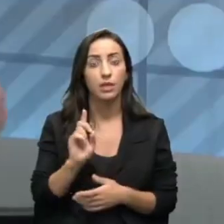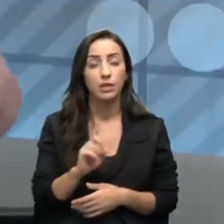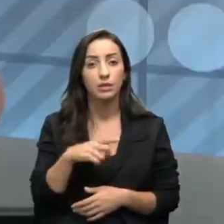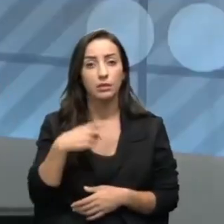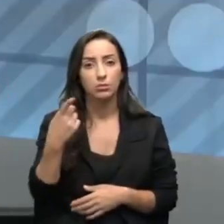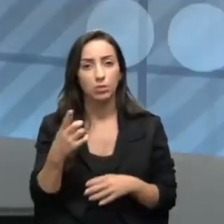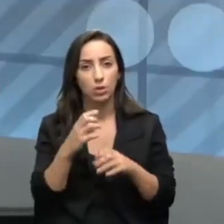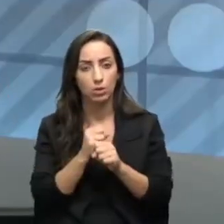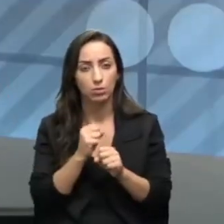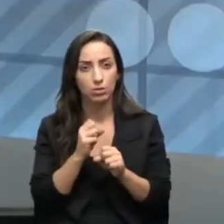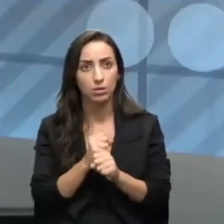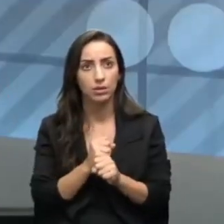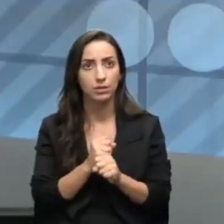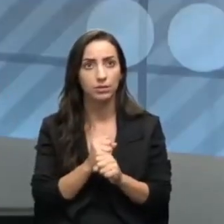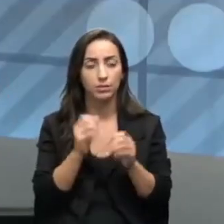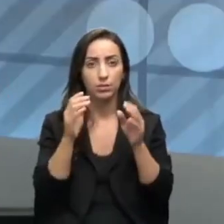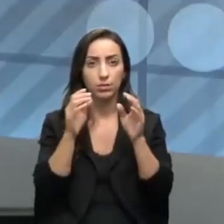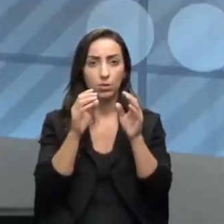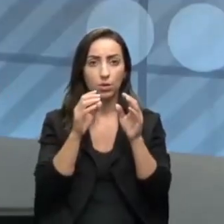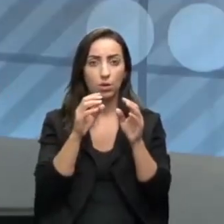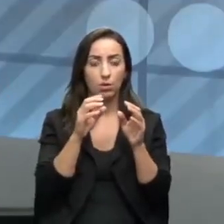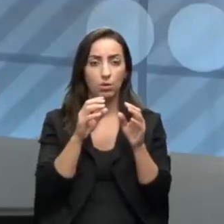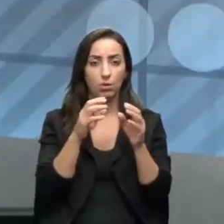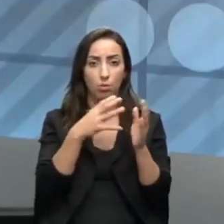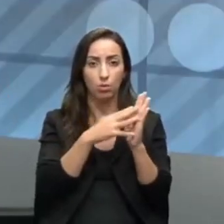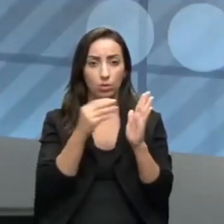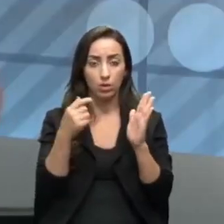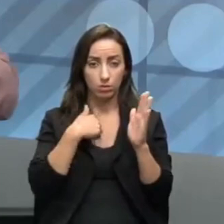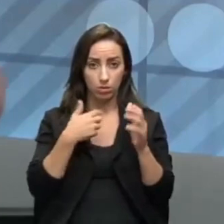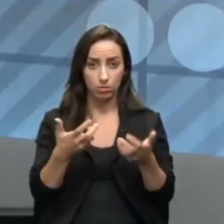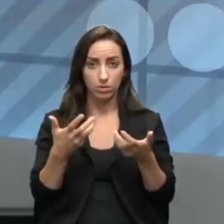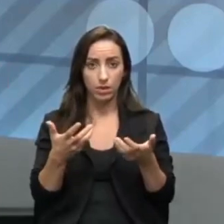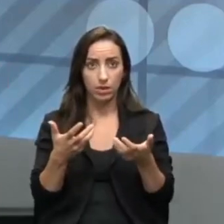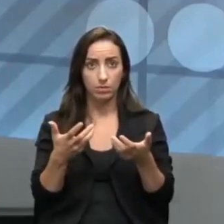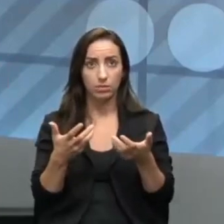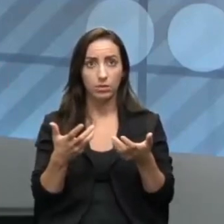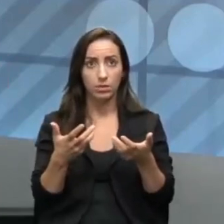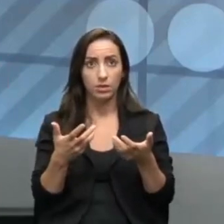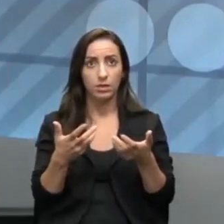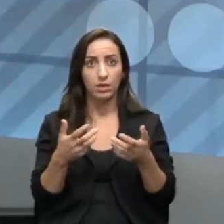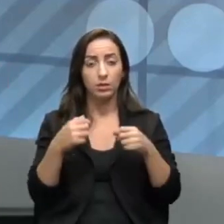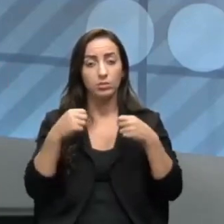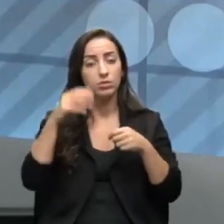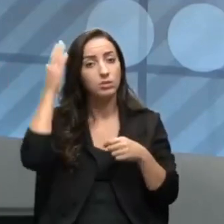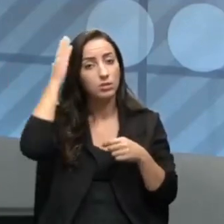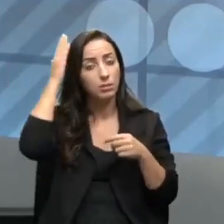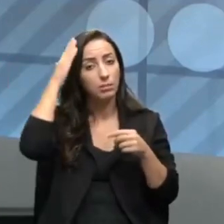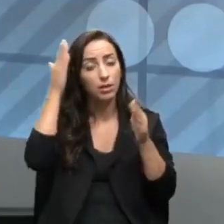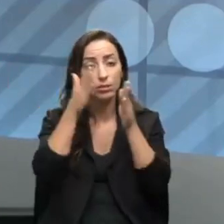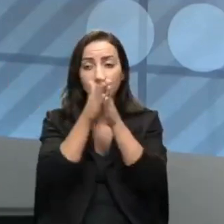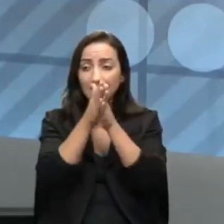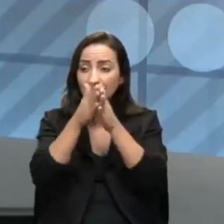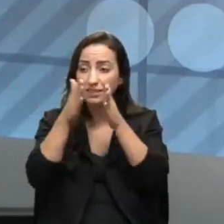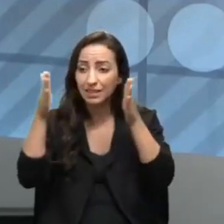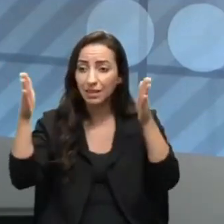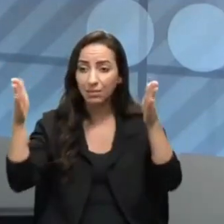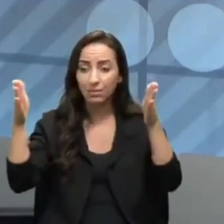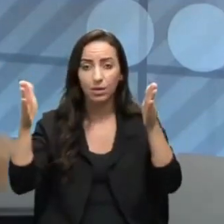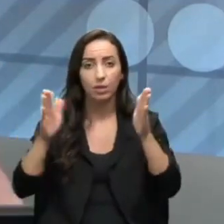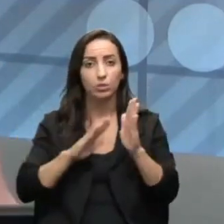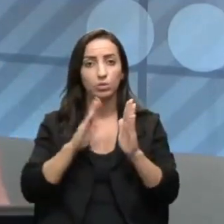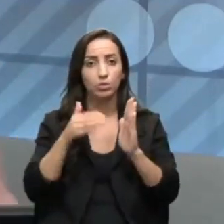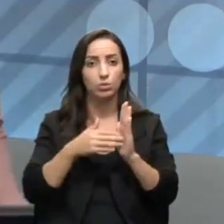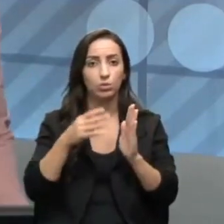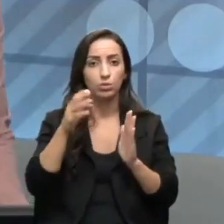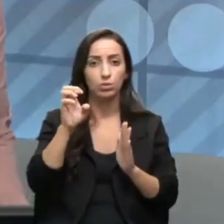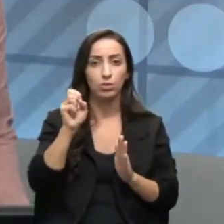eu calcular qual o modelo que eu quero do estribo, eu vou, então, calcular o tamanho total do meu estribo